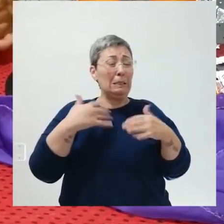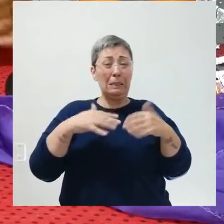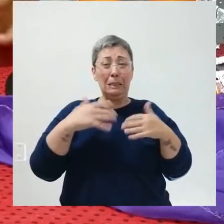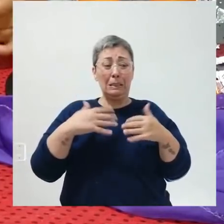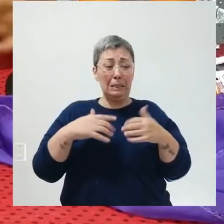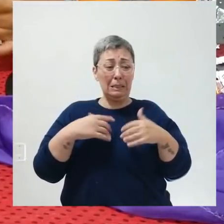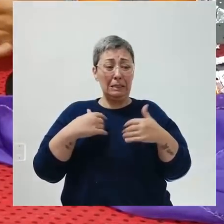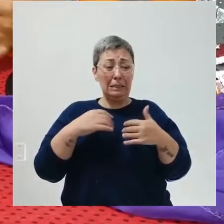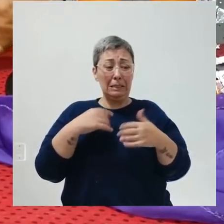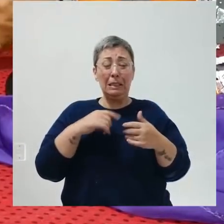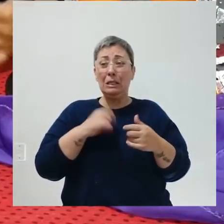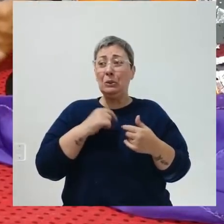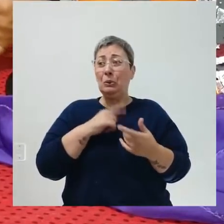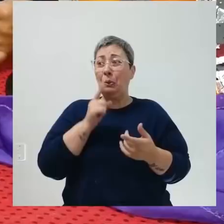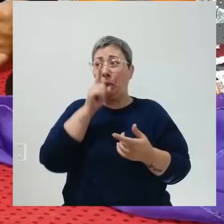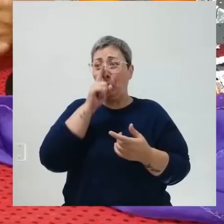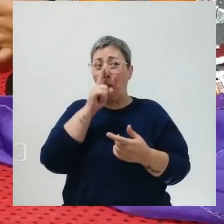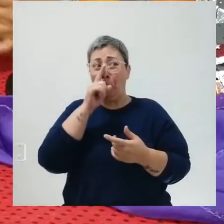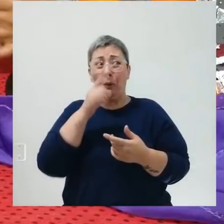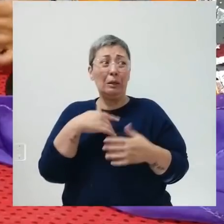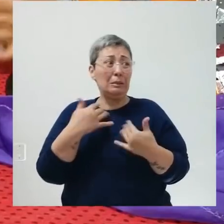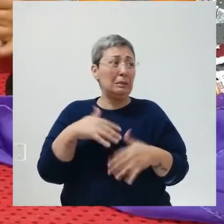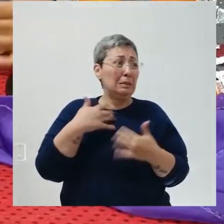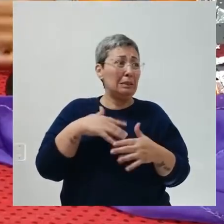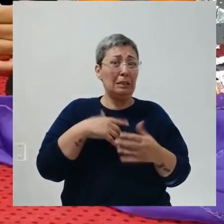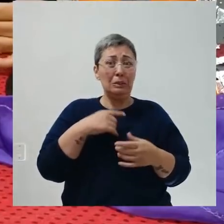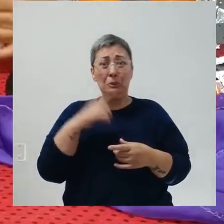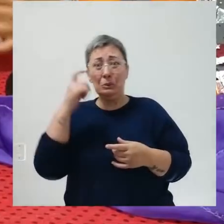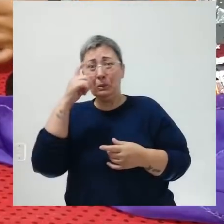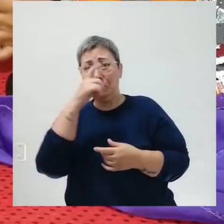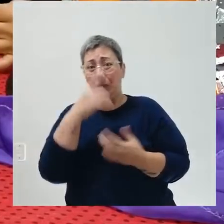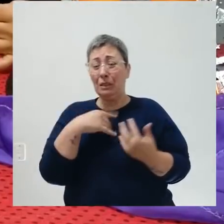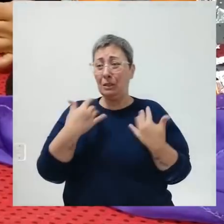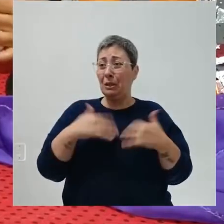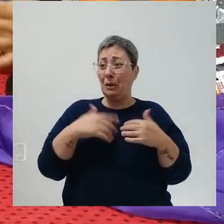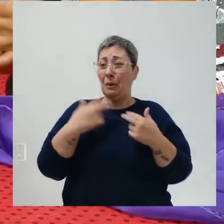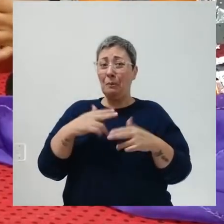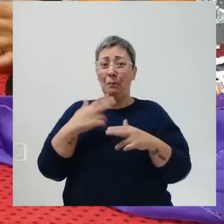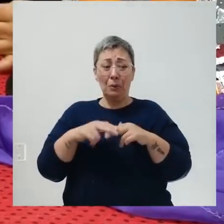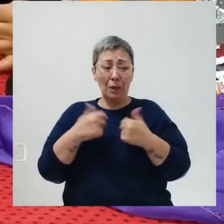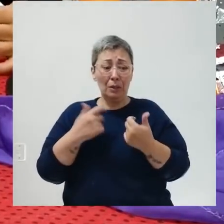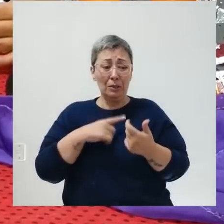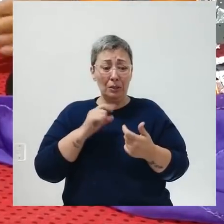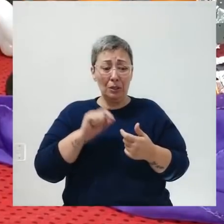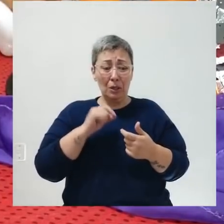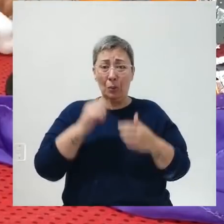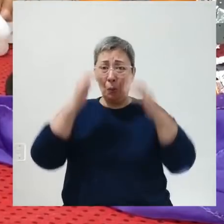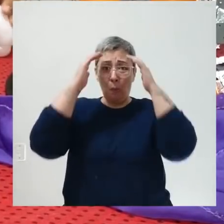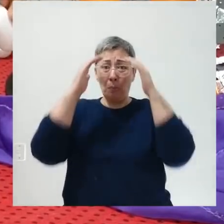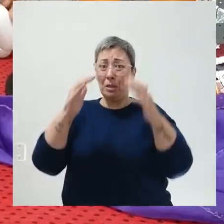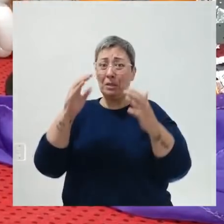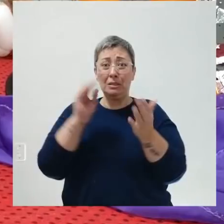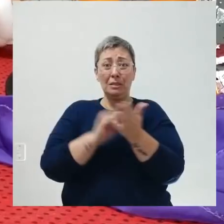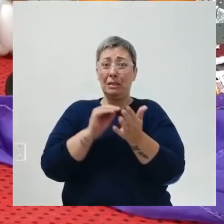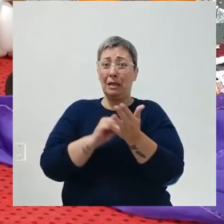eu me coloquei numa situação muito difícil e tudo isso porque eu não obedeci a minha mãe.